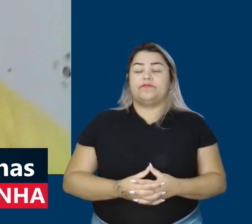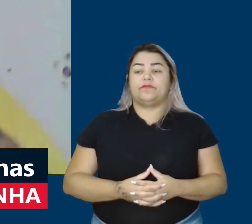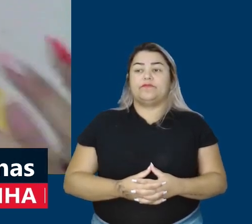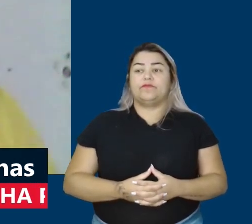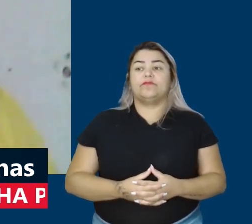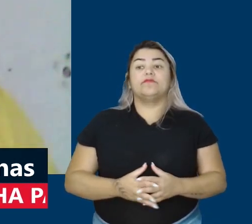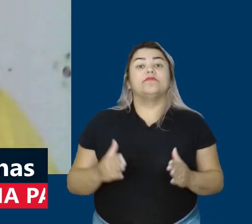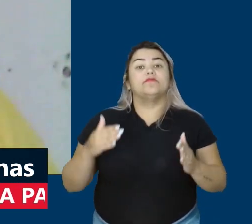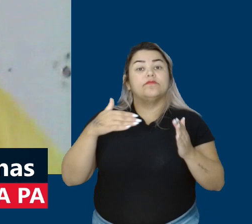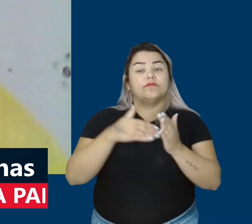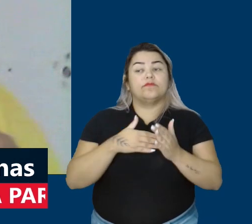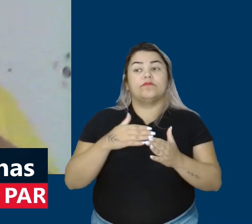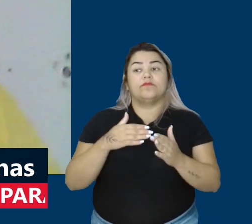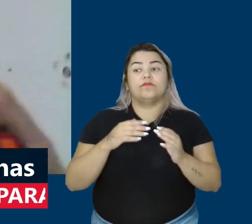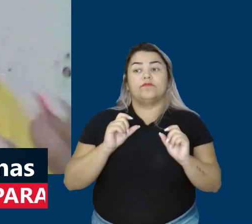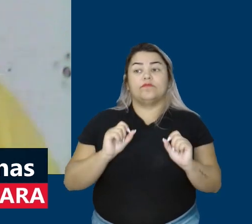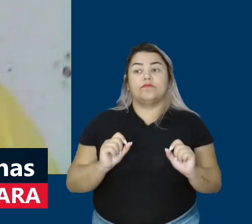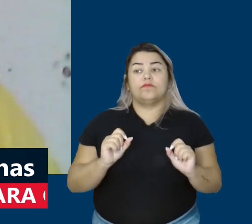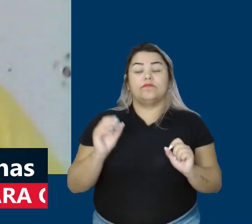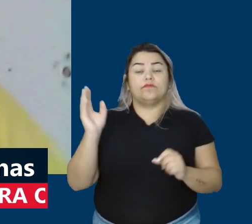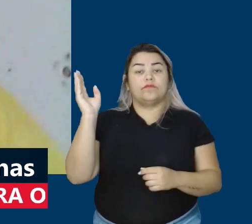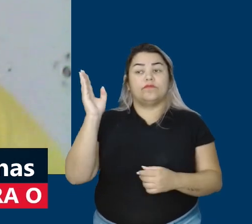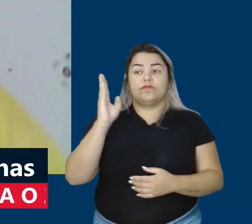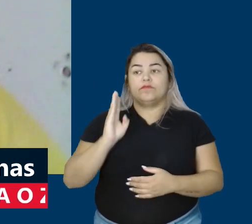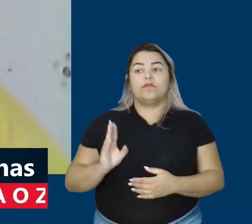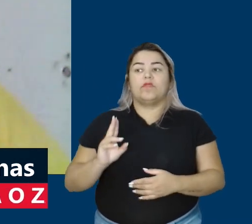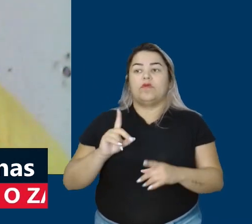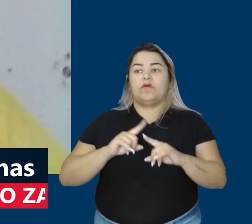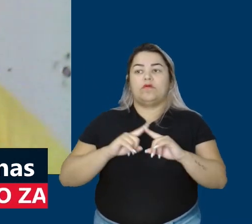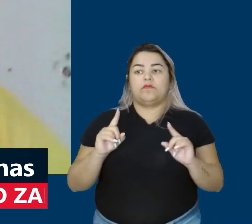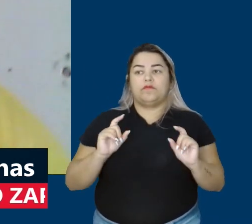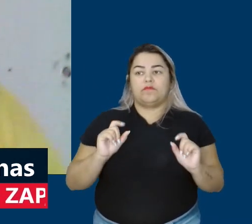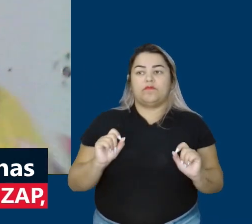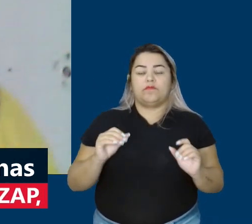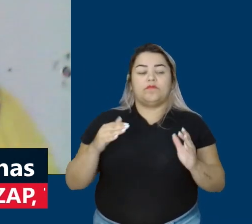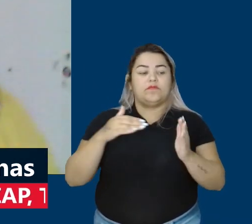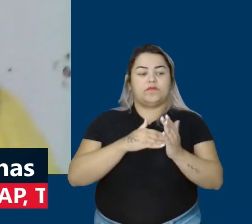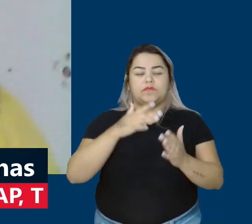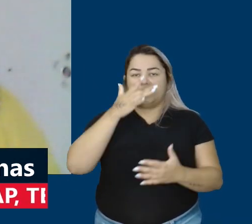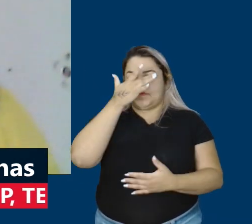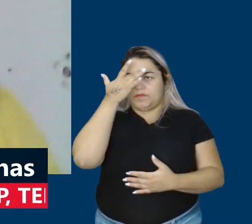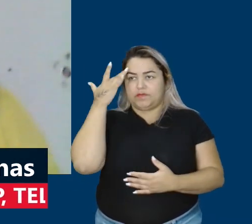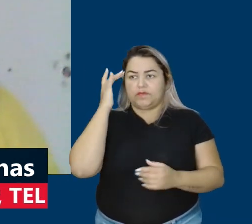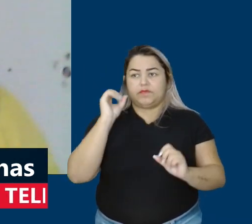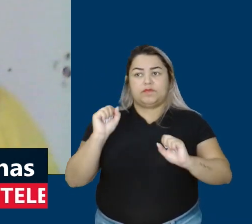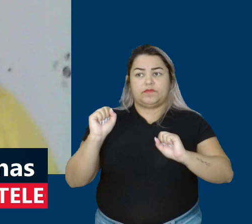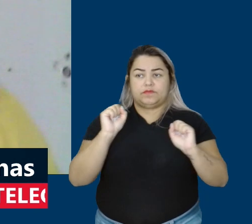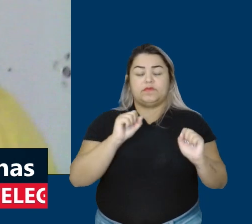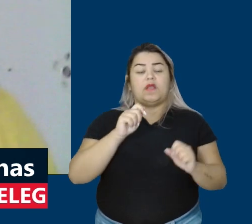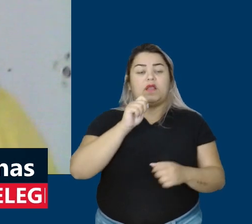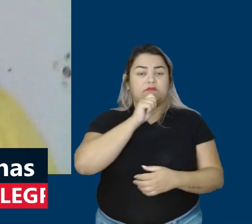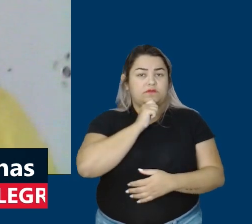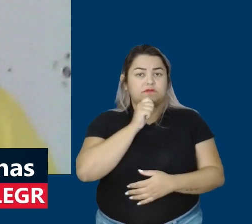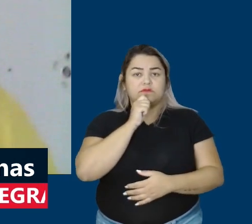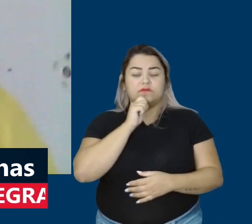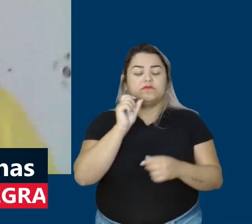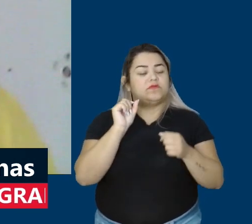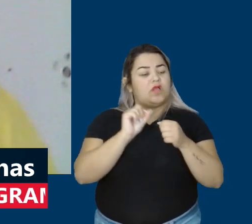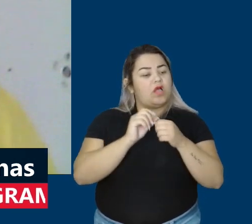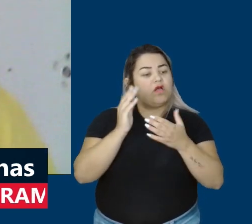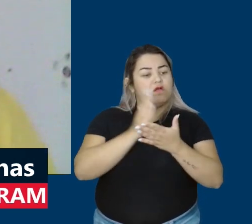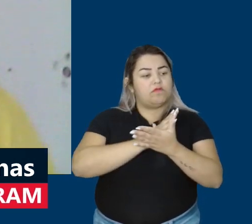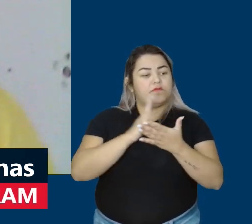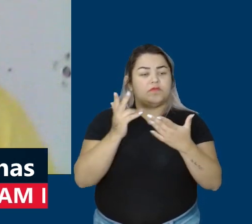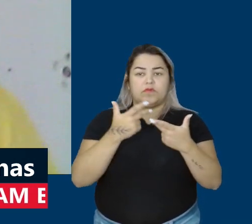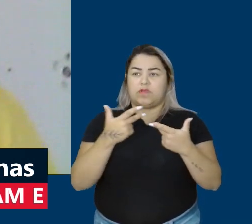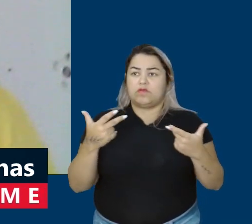os últimos brasileiros não, mas os últimos pessoas que podem ainda assim fazer alguma coisa para a